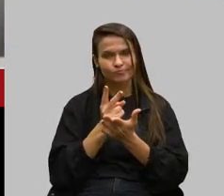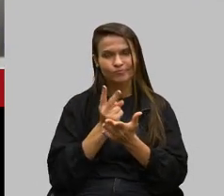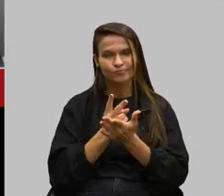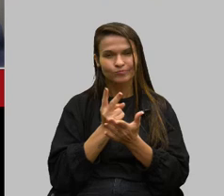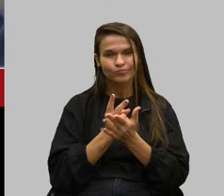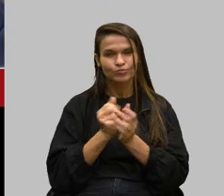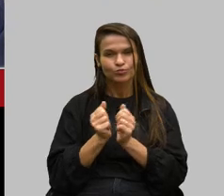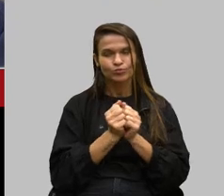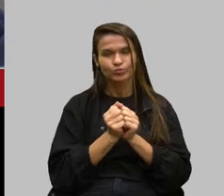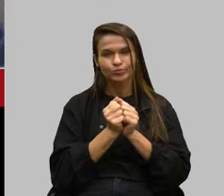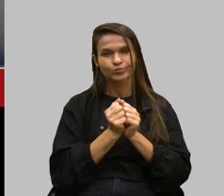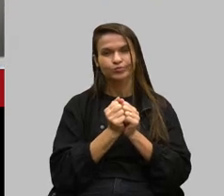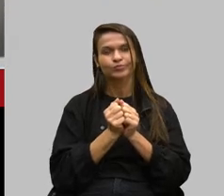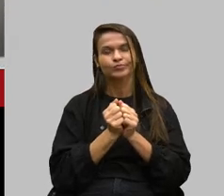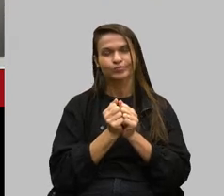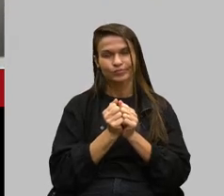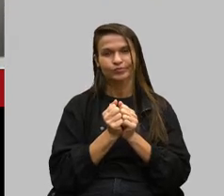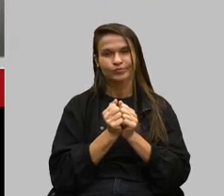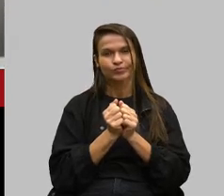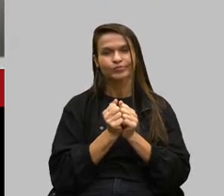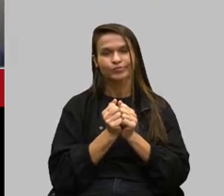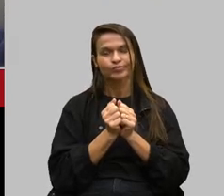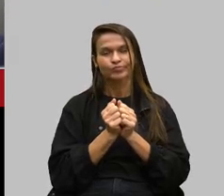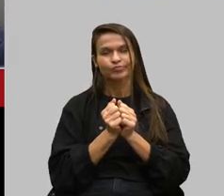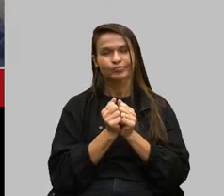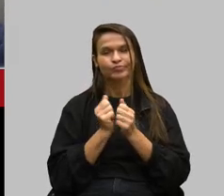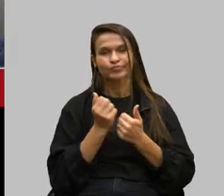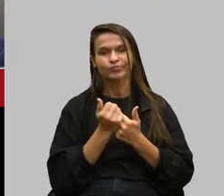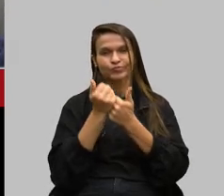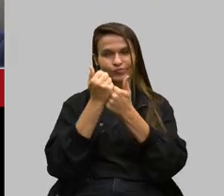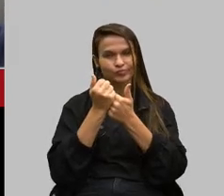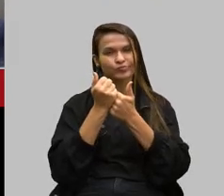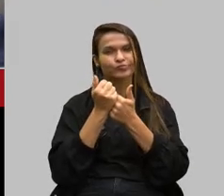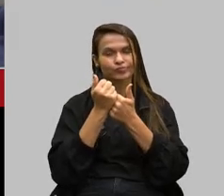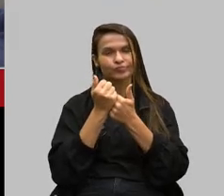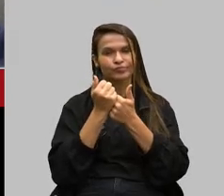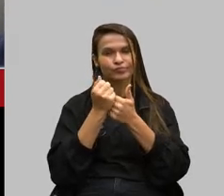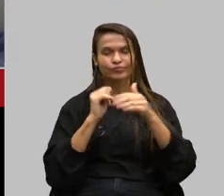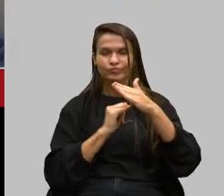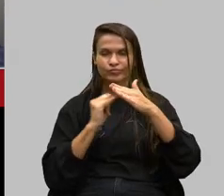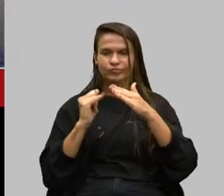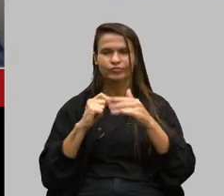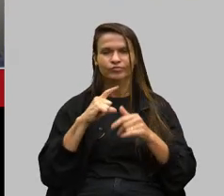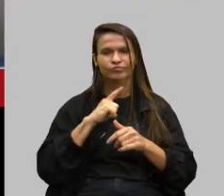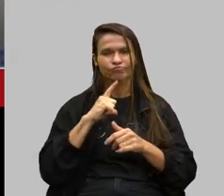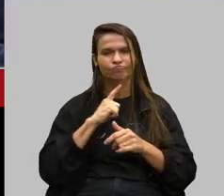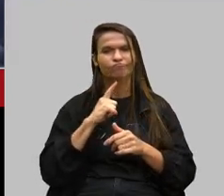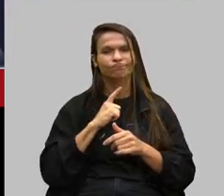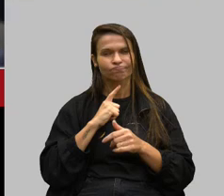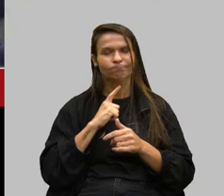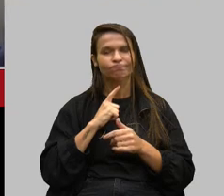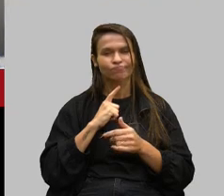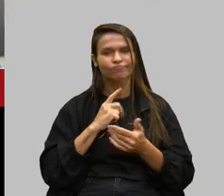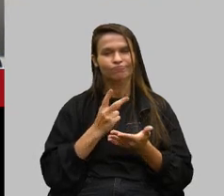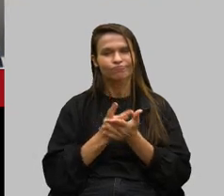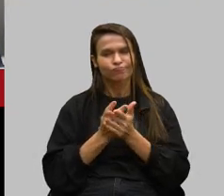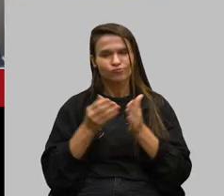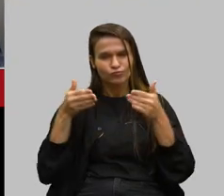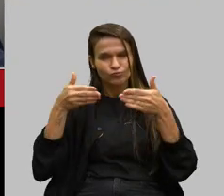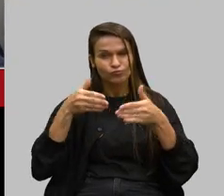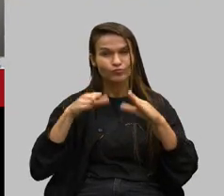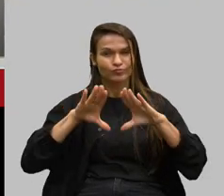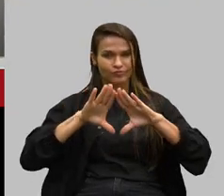com esses assessores de relações institucionais para que eles tenham uma morada permanente na Assembleia